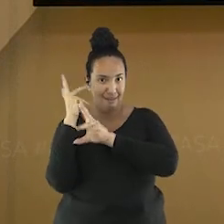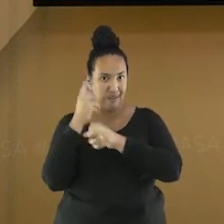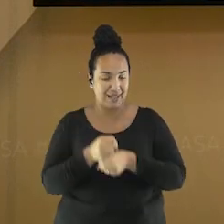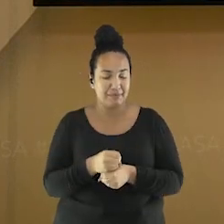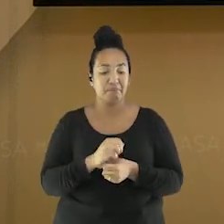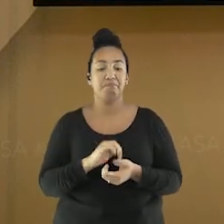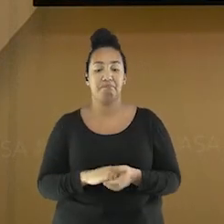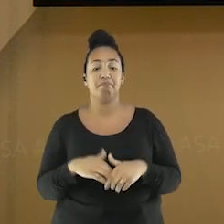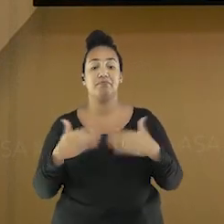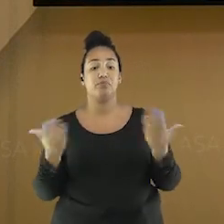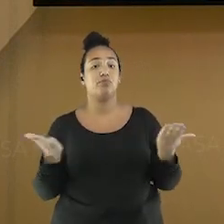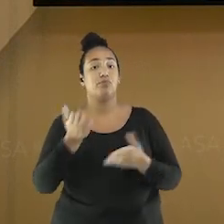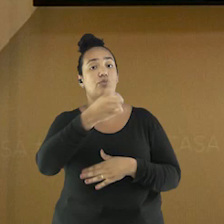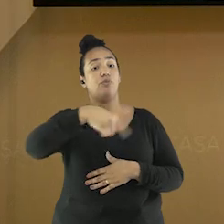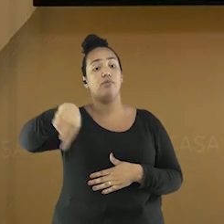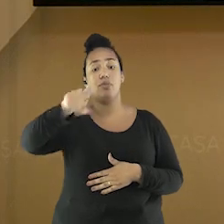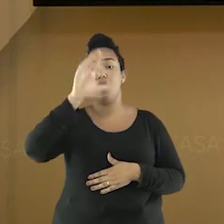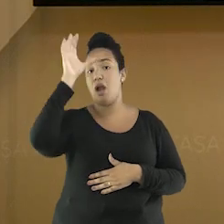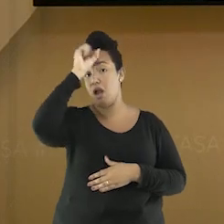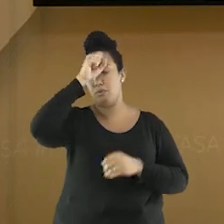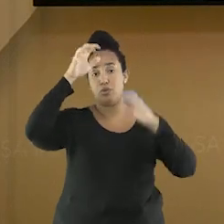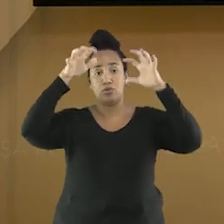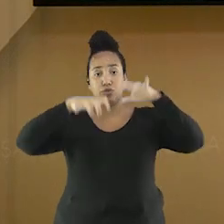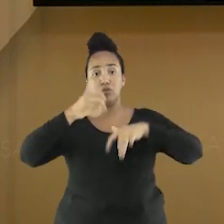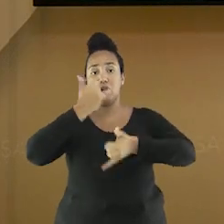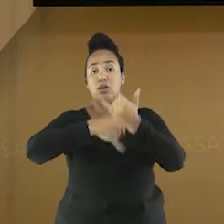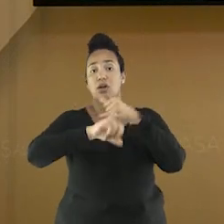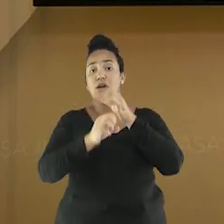aprendemos sobre a origem e a formação da chuva ácida.